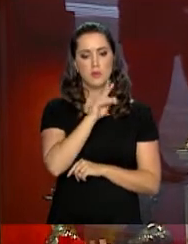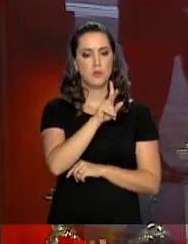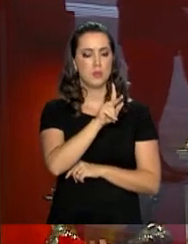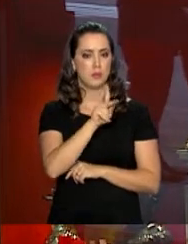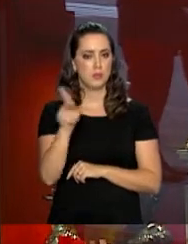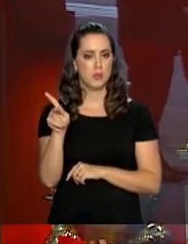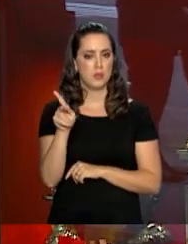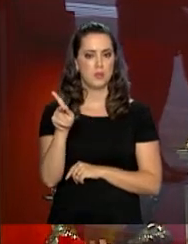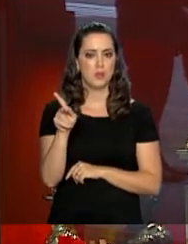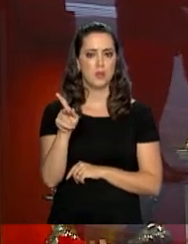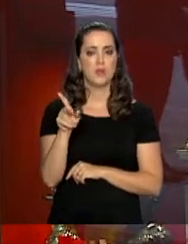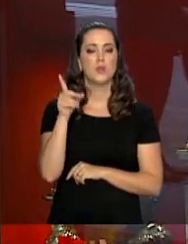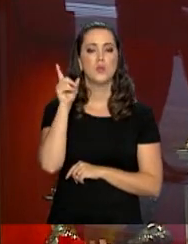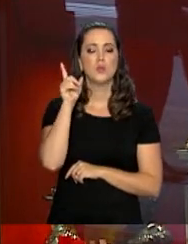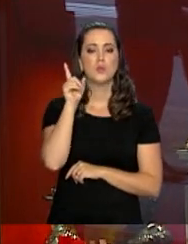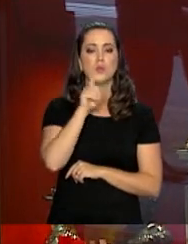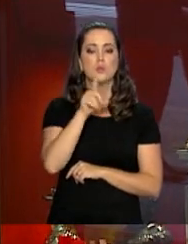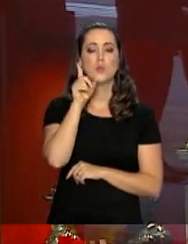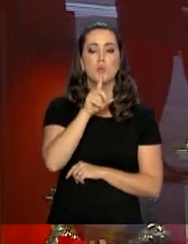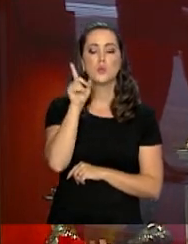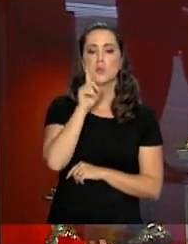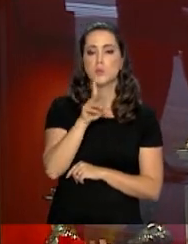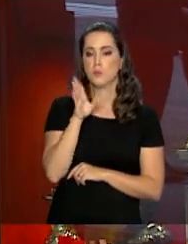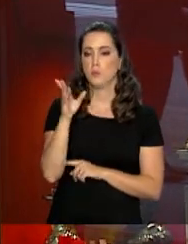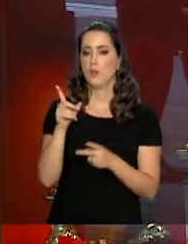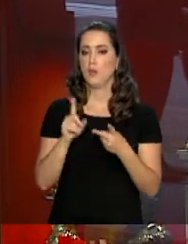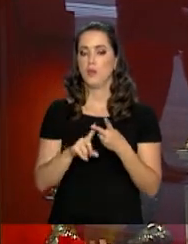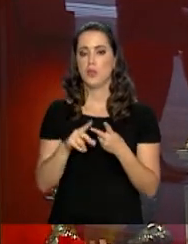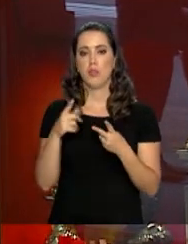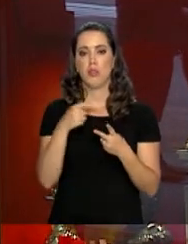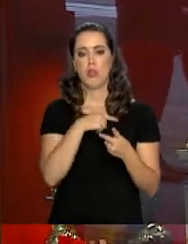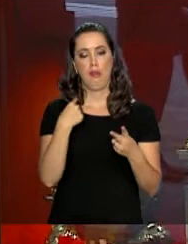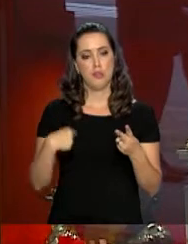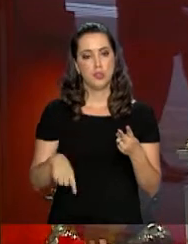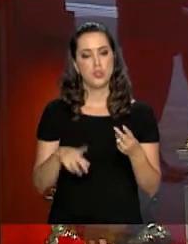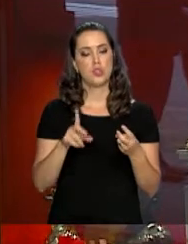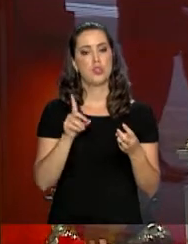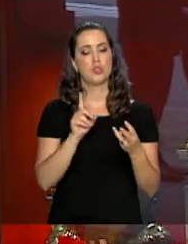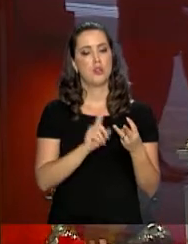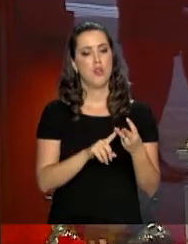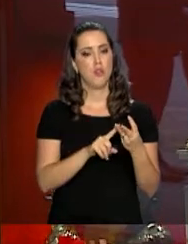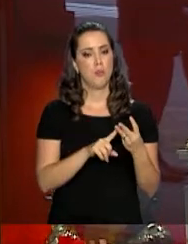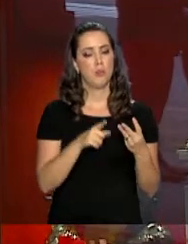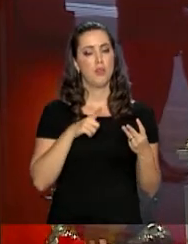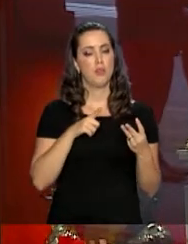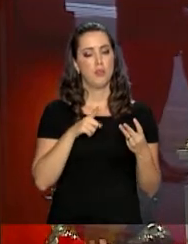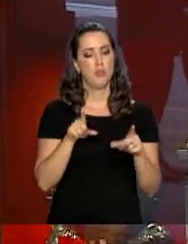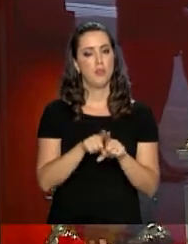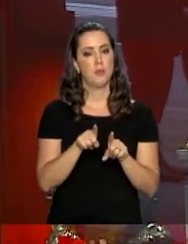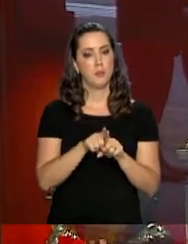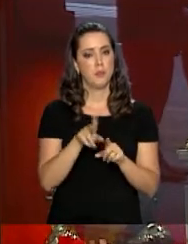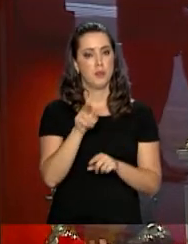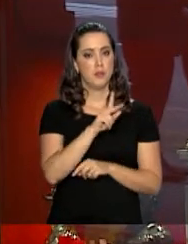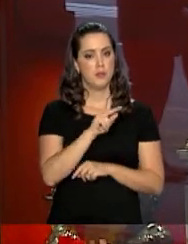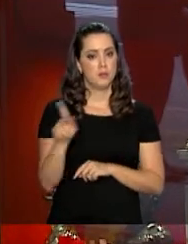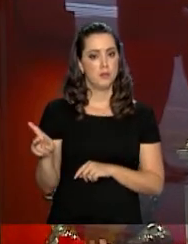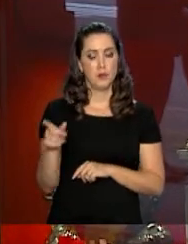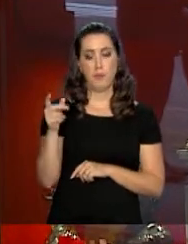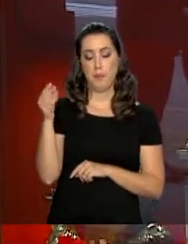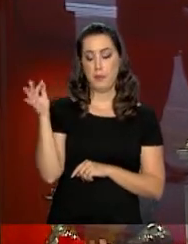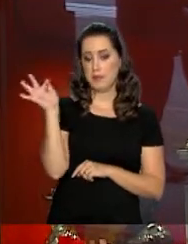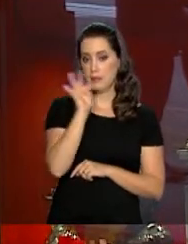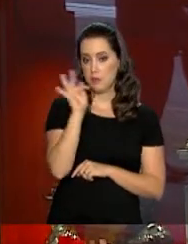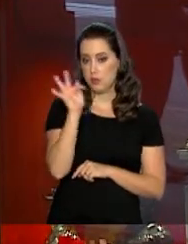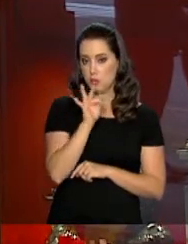presidente dos Estados Unidos, Donald Trump, o presidente da China, Xi Jinping, e também o presidente da